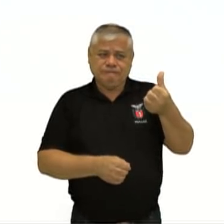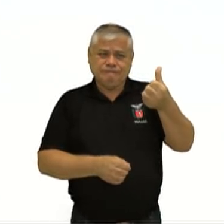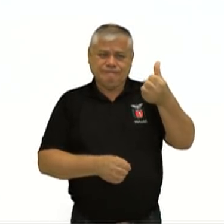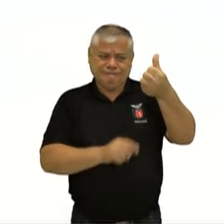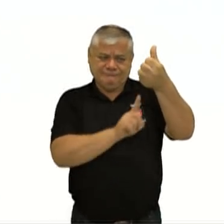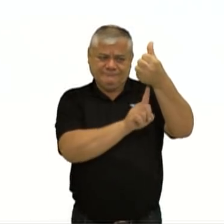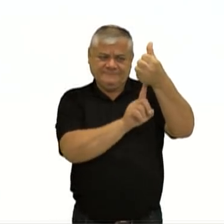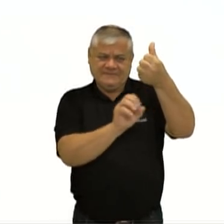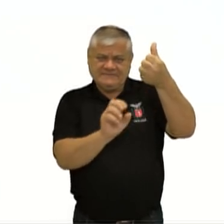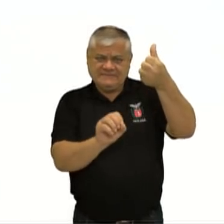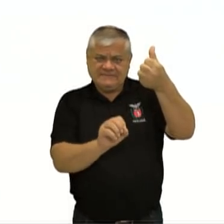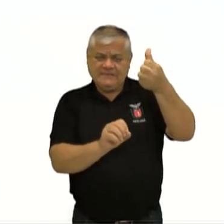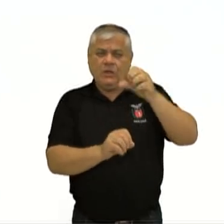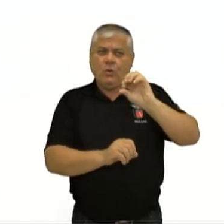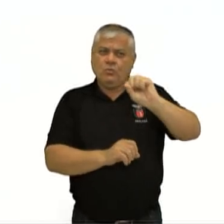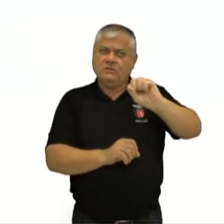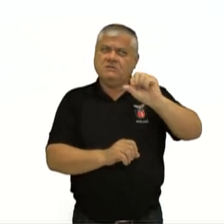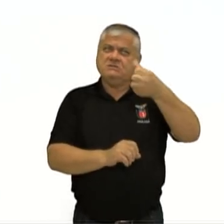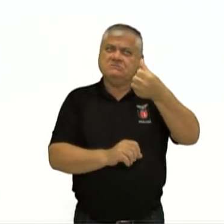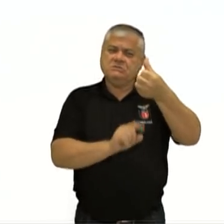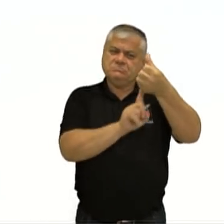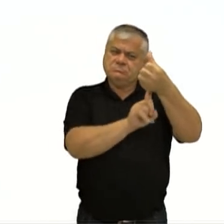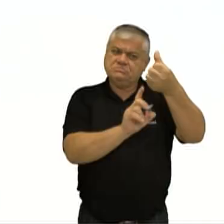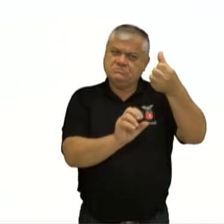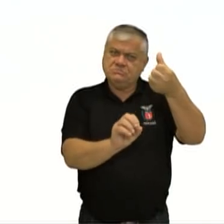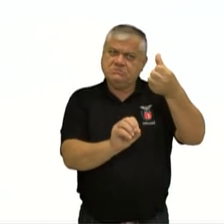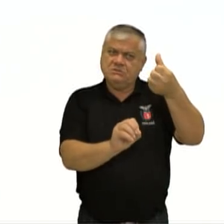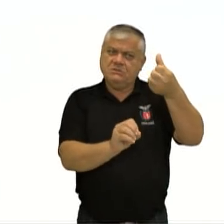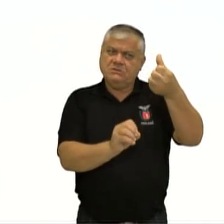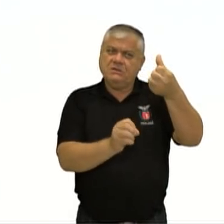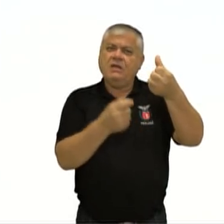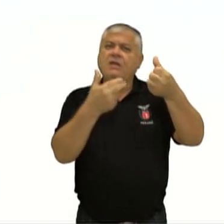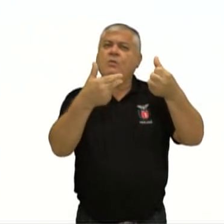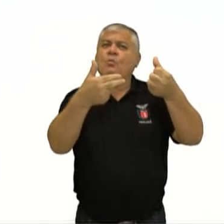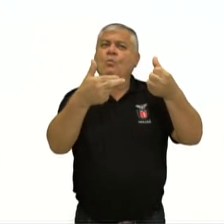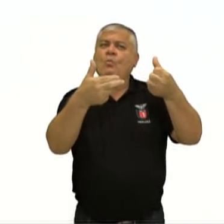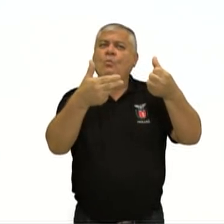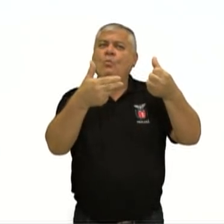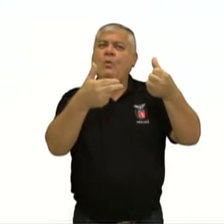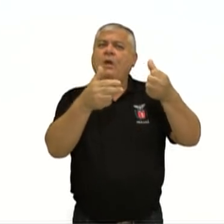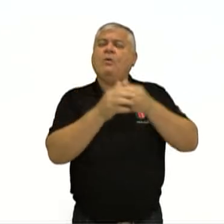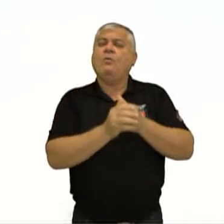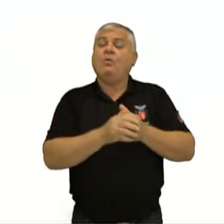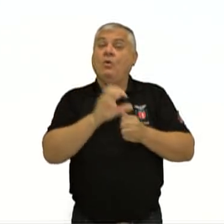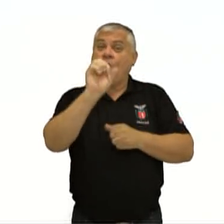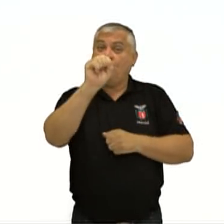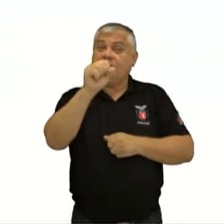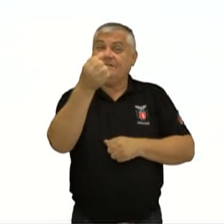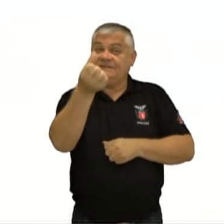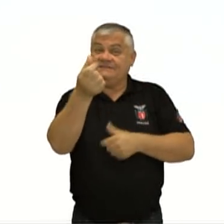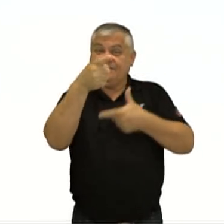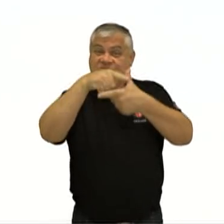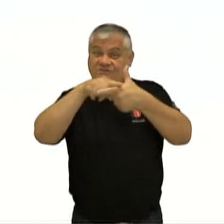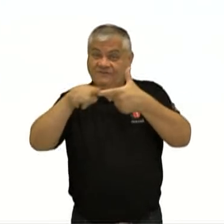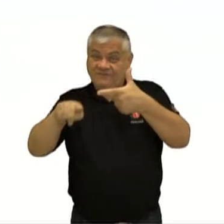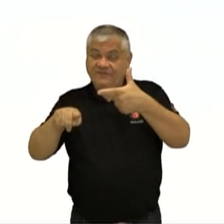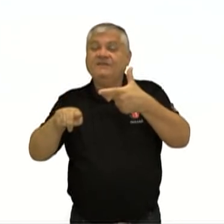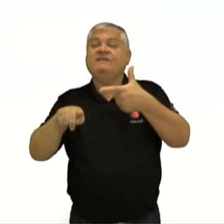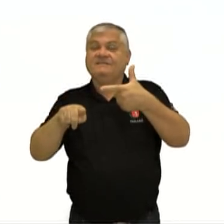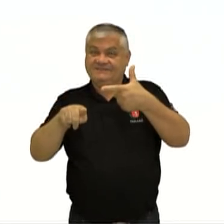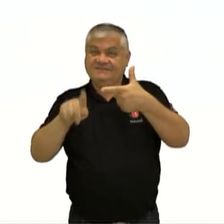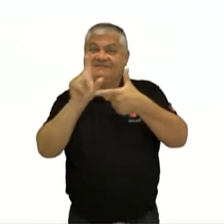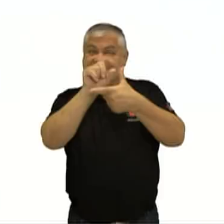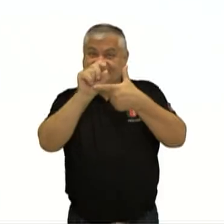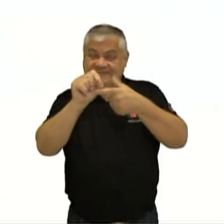fazer 86% de 20 mil é igual a quanto? 86 sobre 100 vezes 20